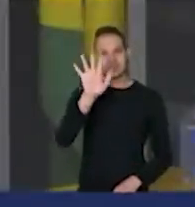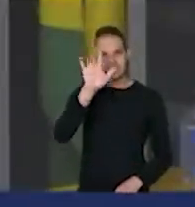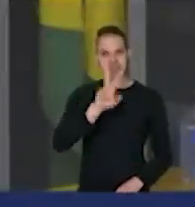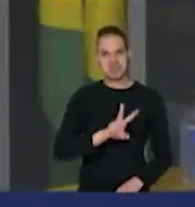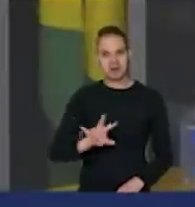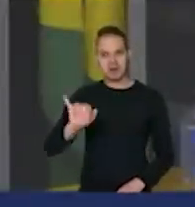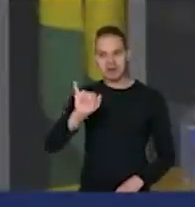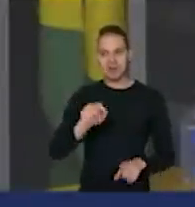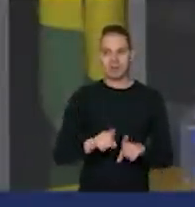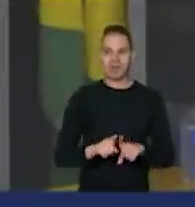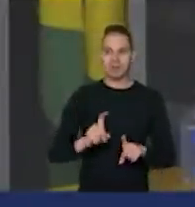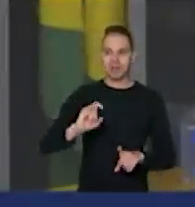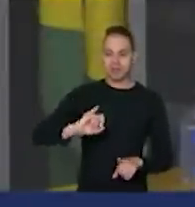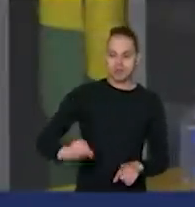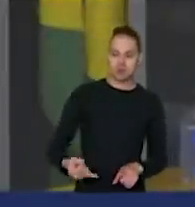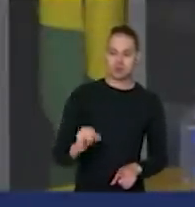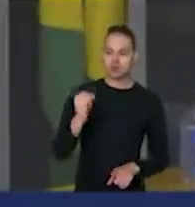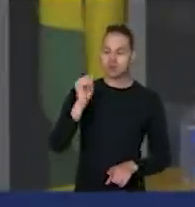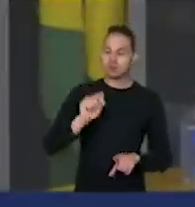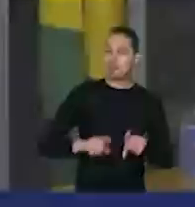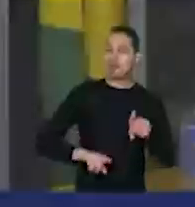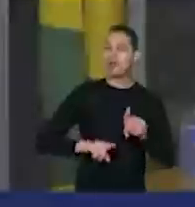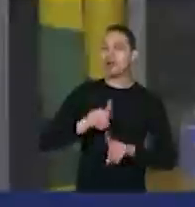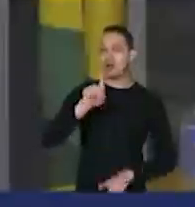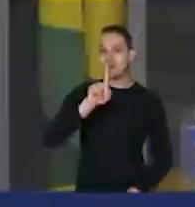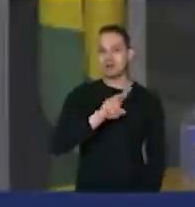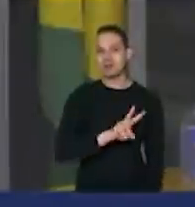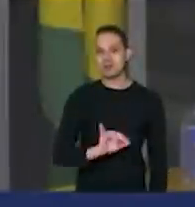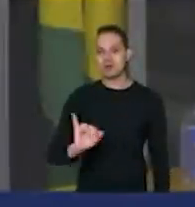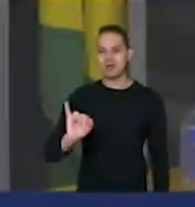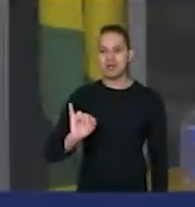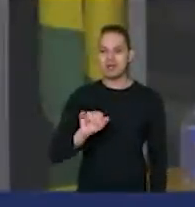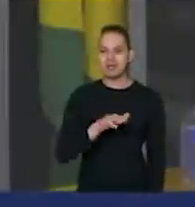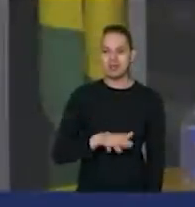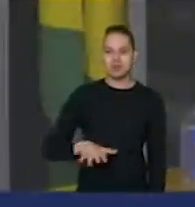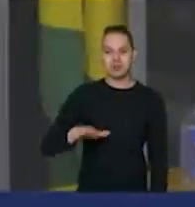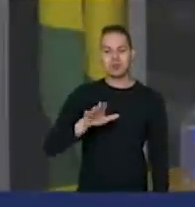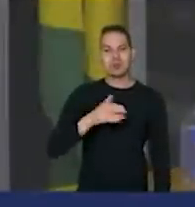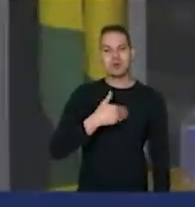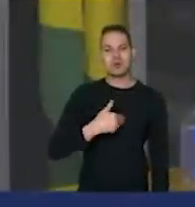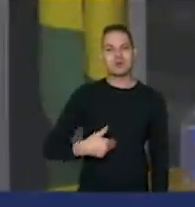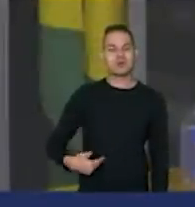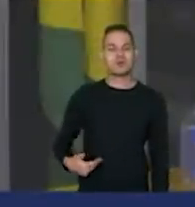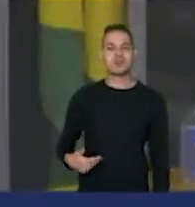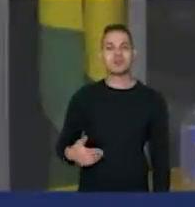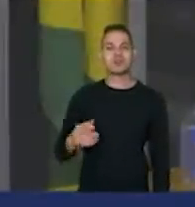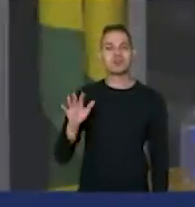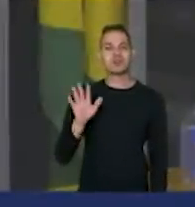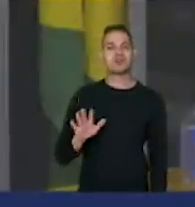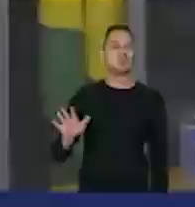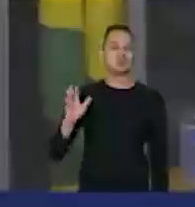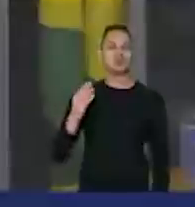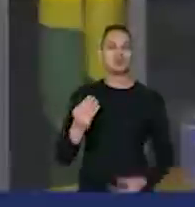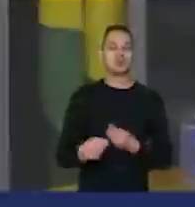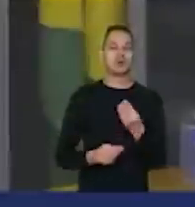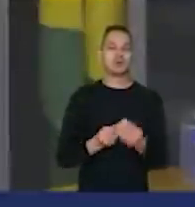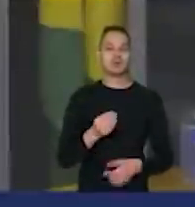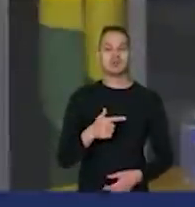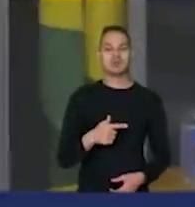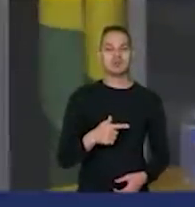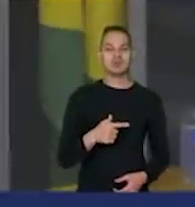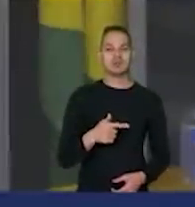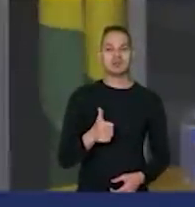de taxa de juros. E, enquanto isso, no governo federal, a gente vê a aquisição de 714